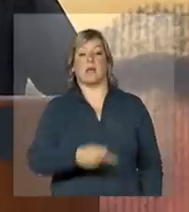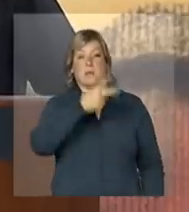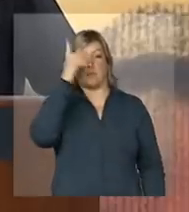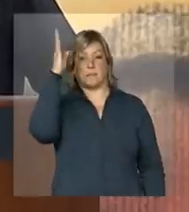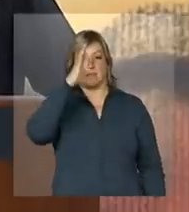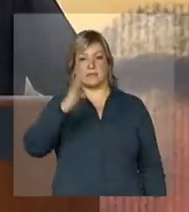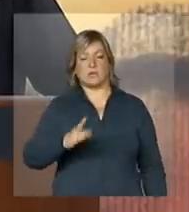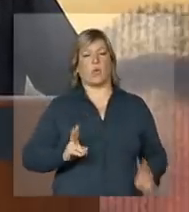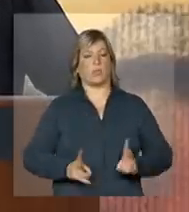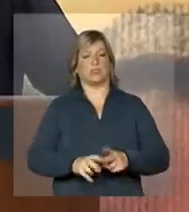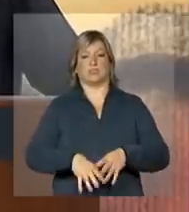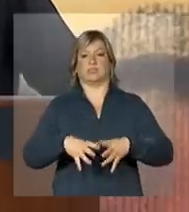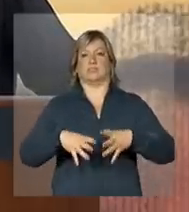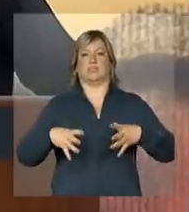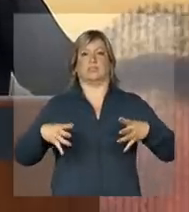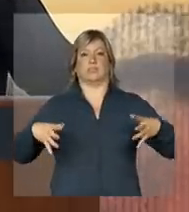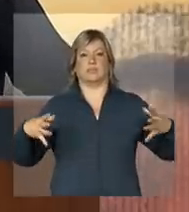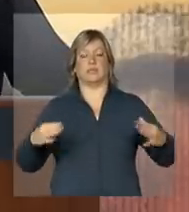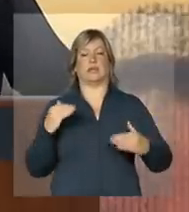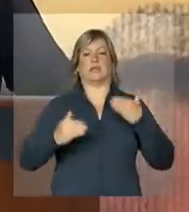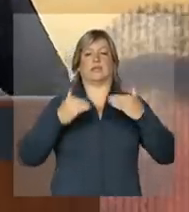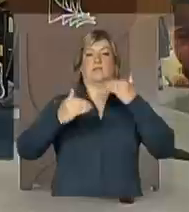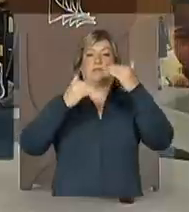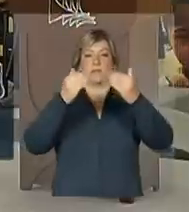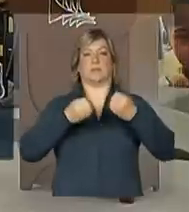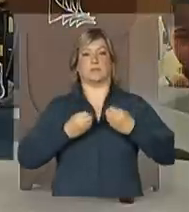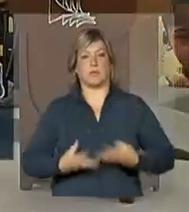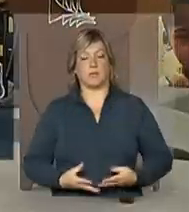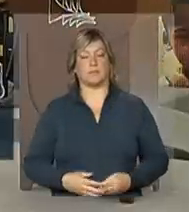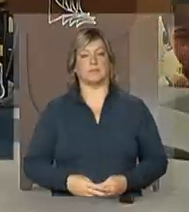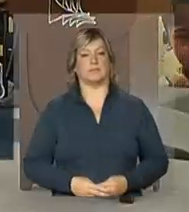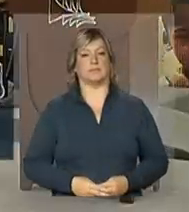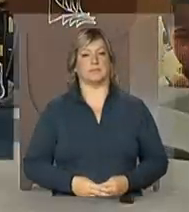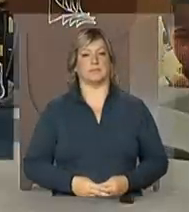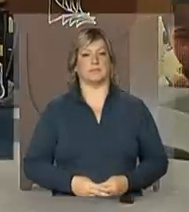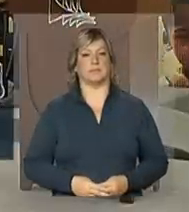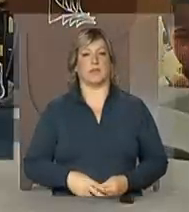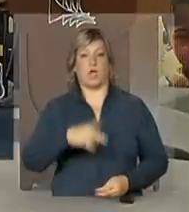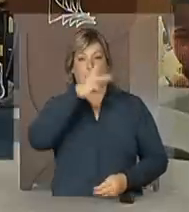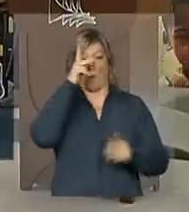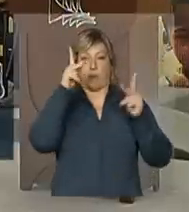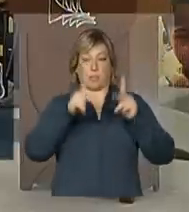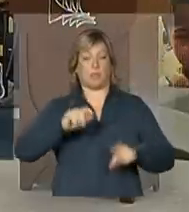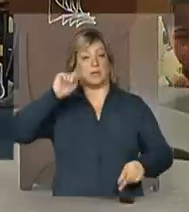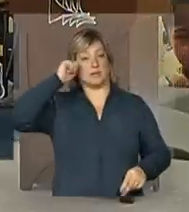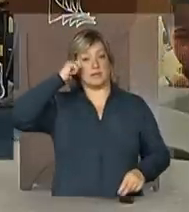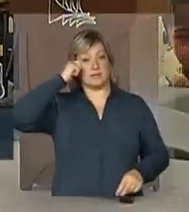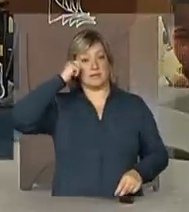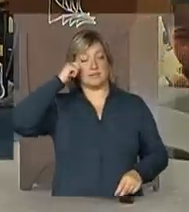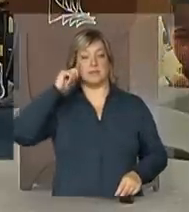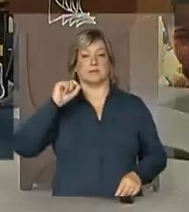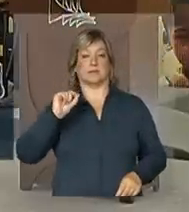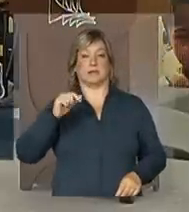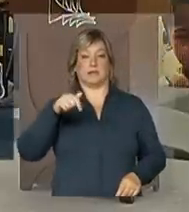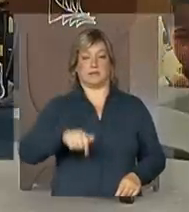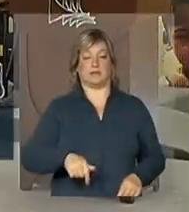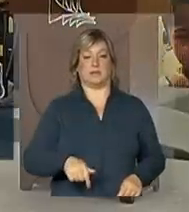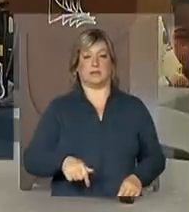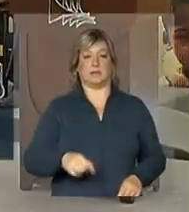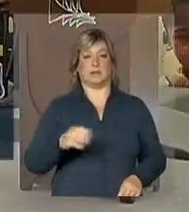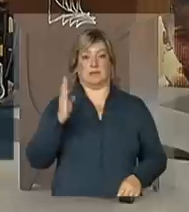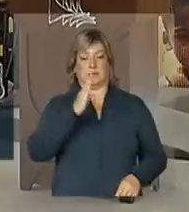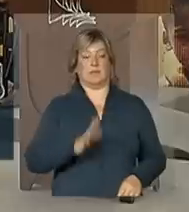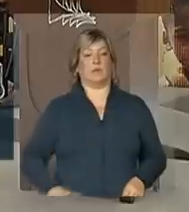continuar crescendo e se desenvolvendo os a população negra representa a